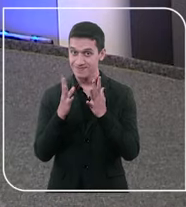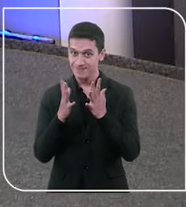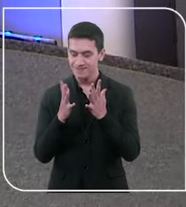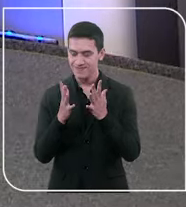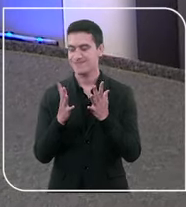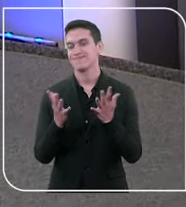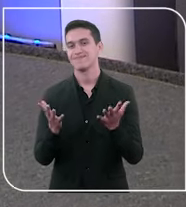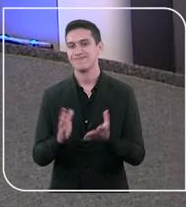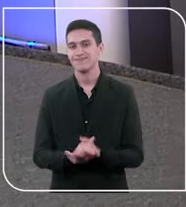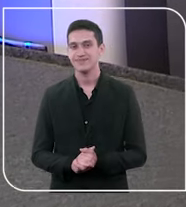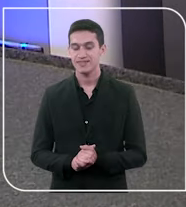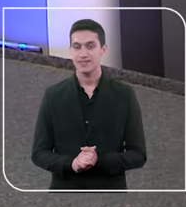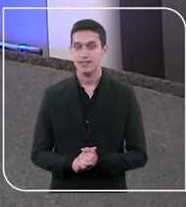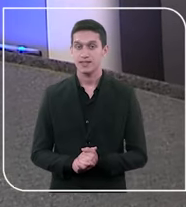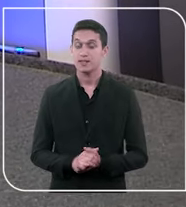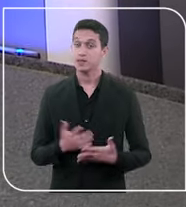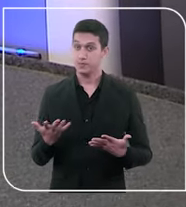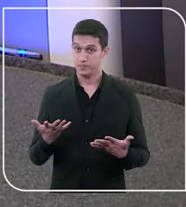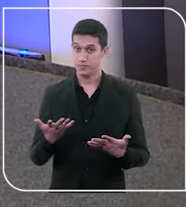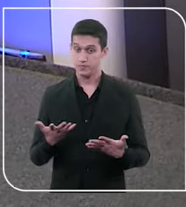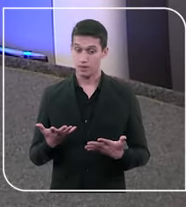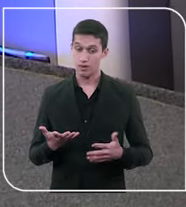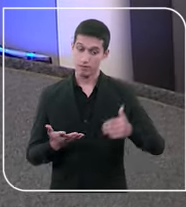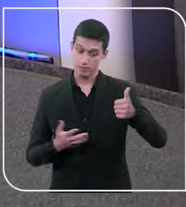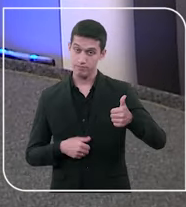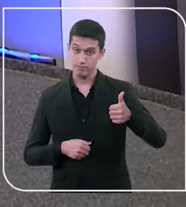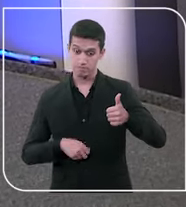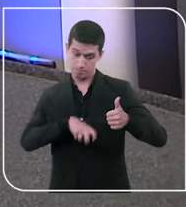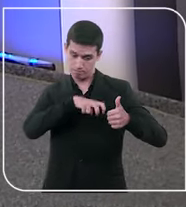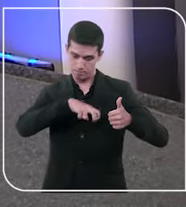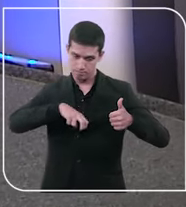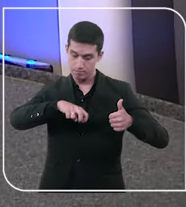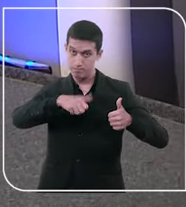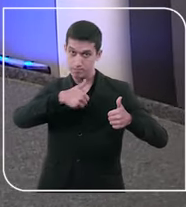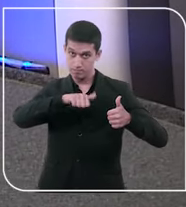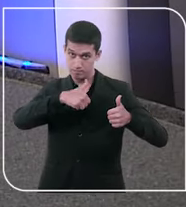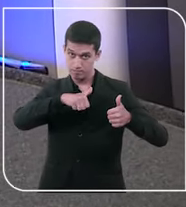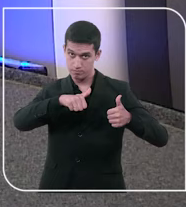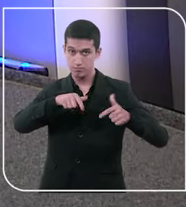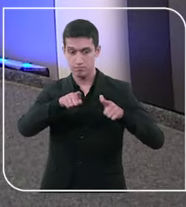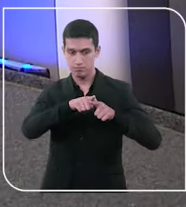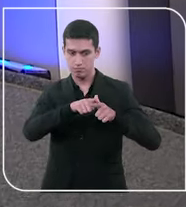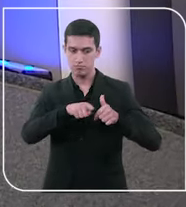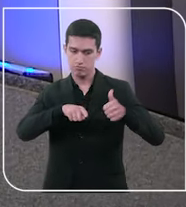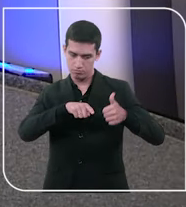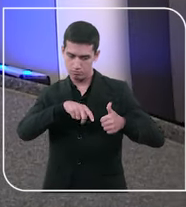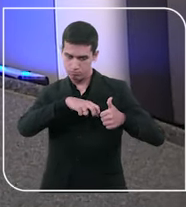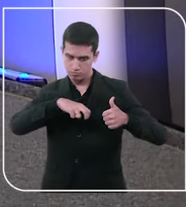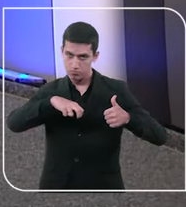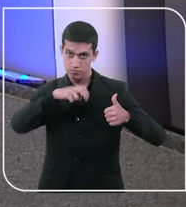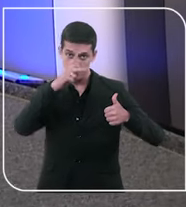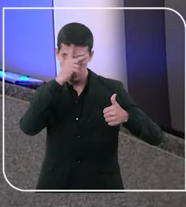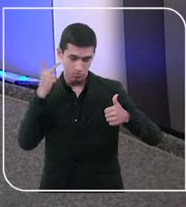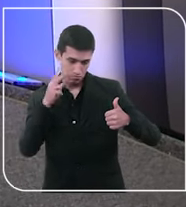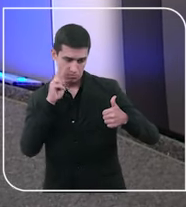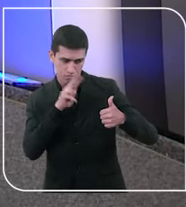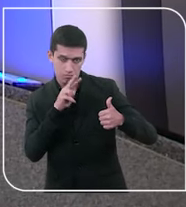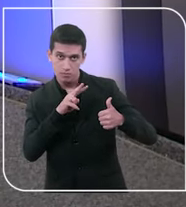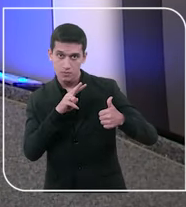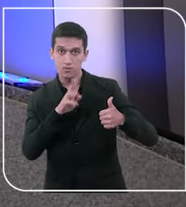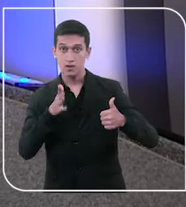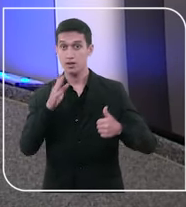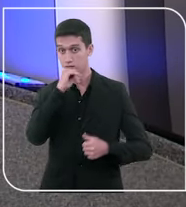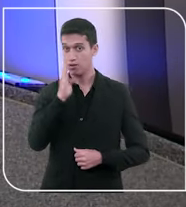Olá, e aí, tudo bem com você? Bom, o Tribunal do Júri, também chamado de Júri Popular, existe no Brasil